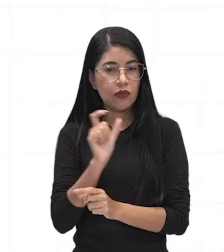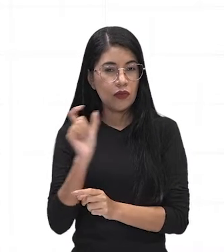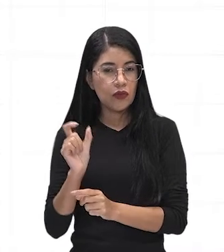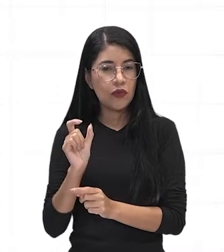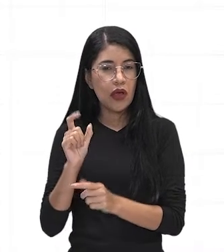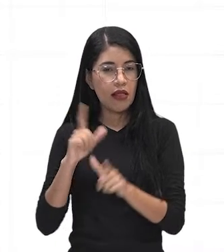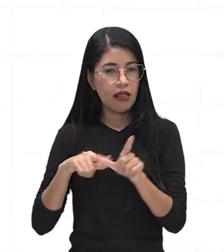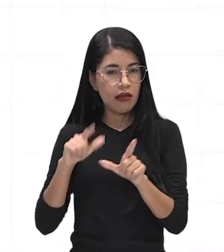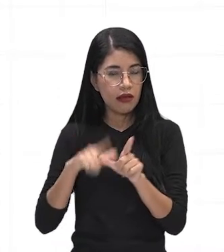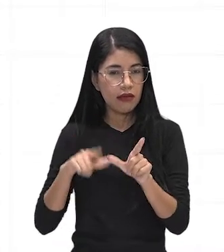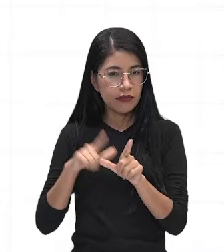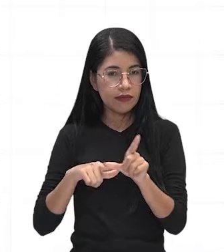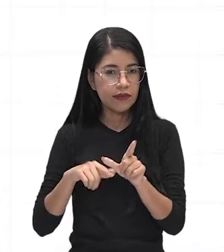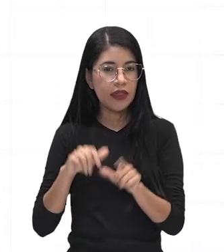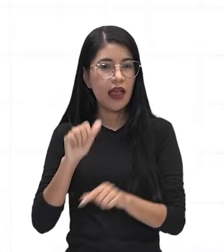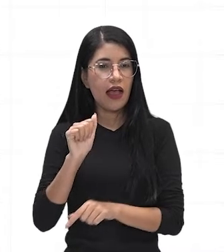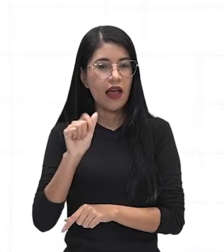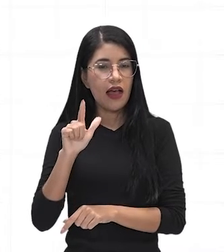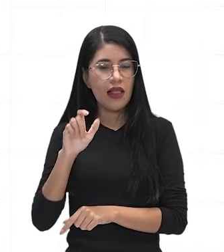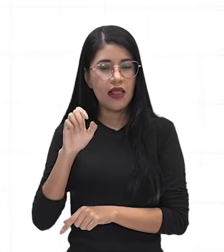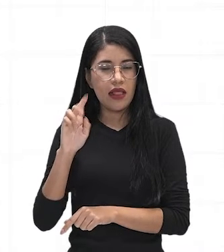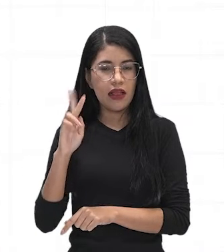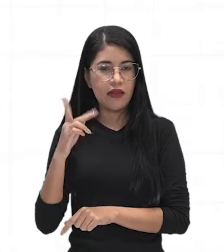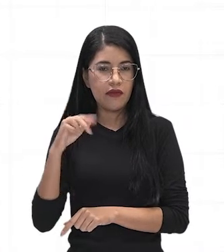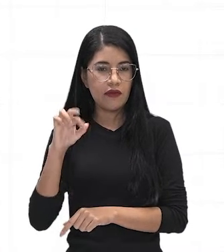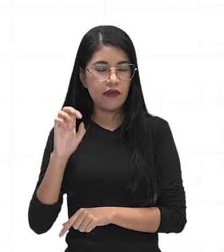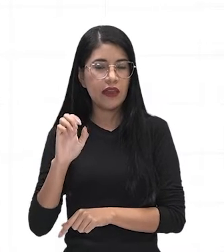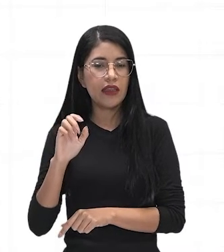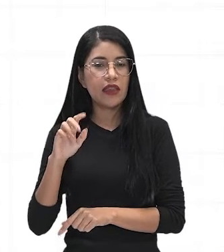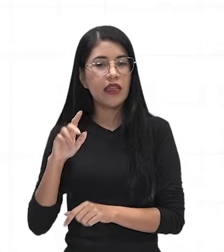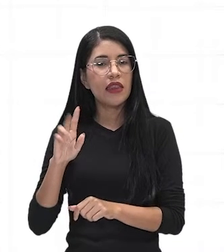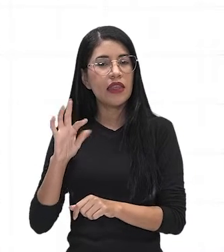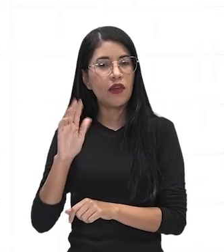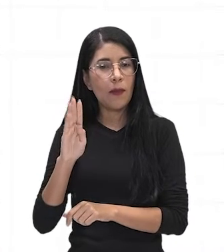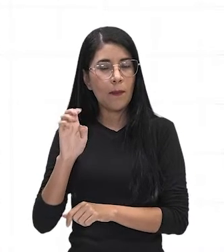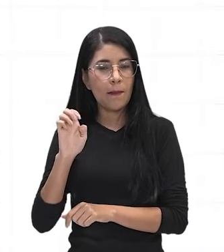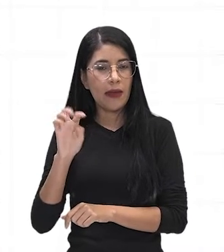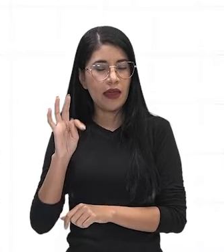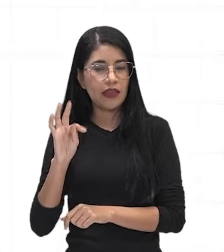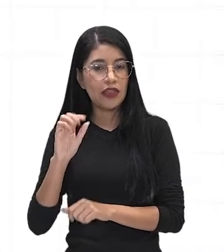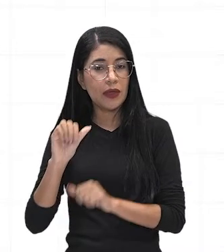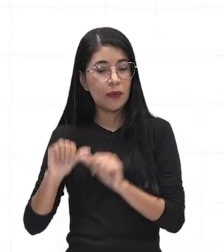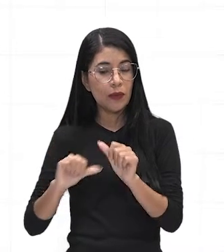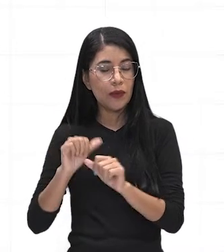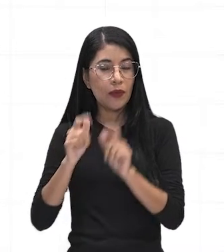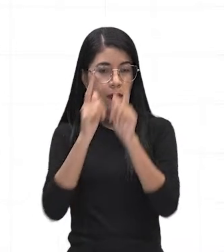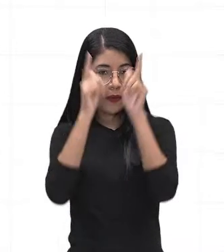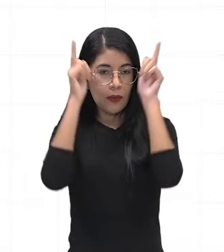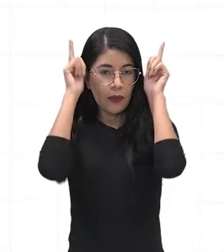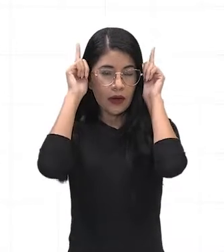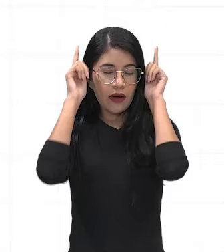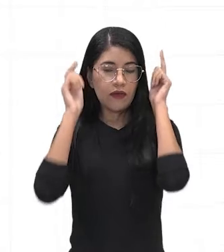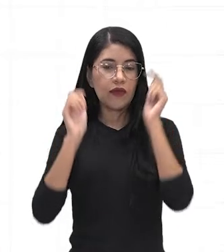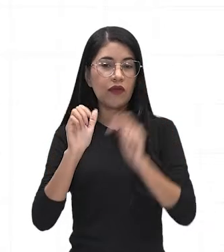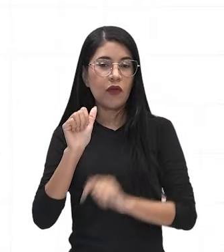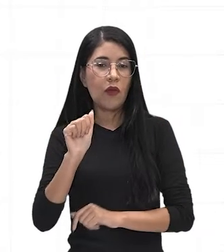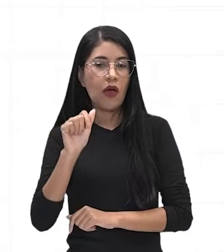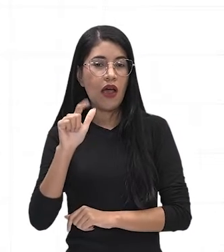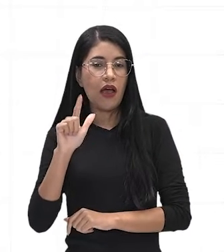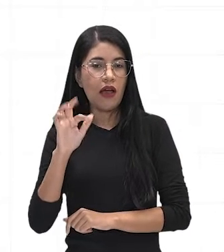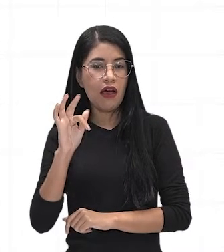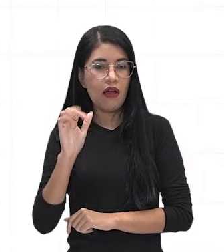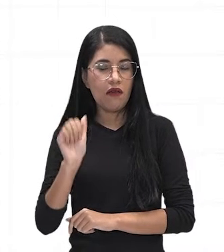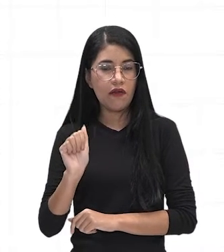fenício, Aleph e Bet, que passaram para o grego como alfa e beta. Eles inventaram, então, o alfabeto